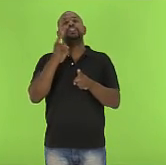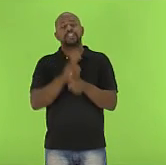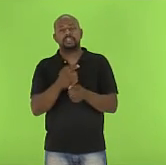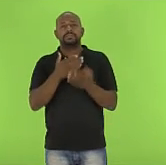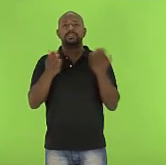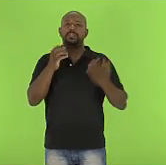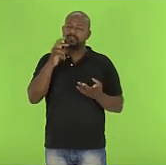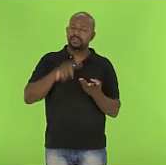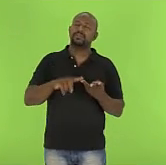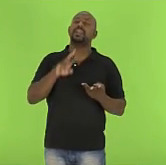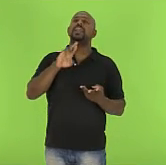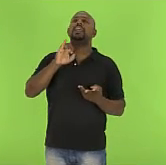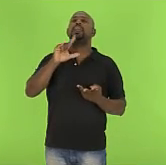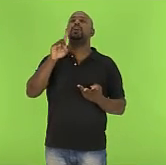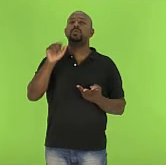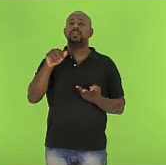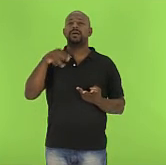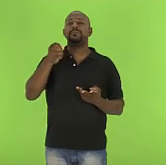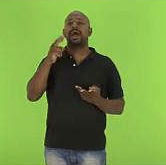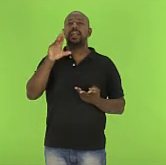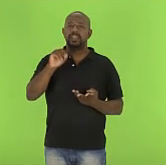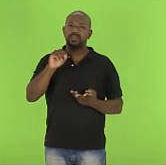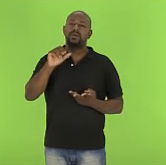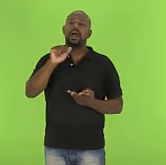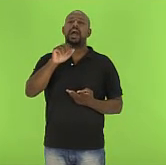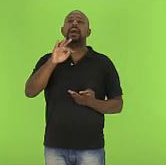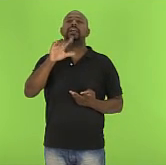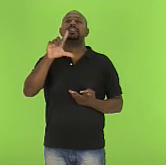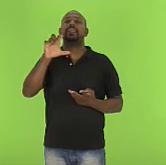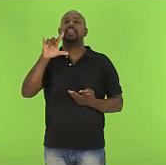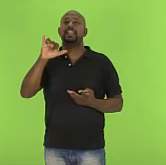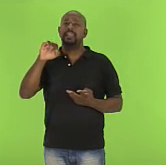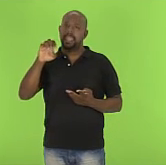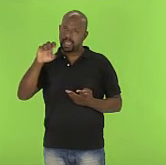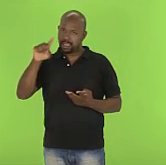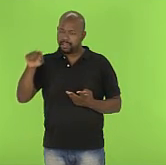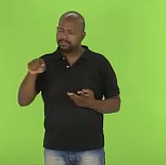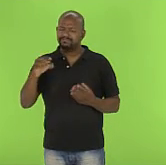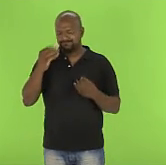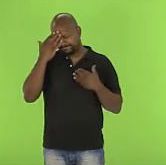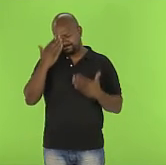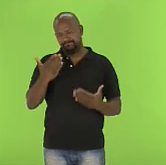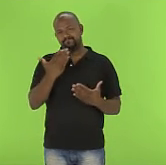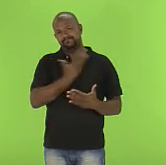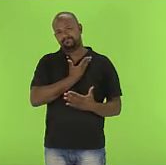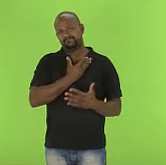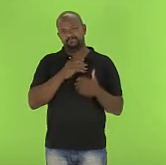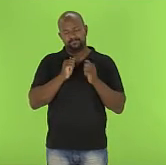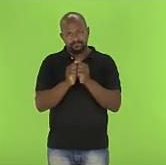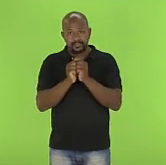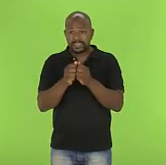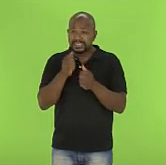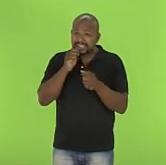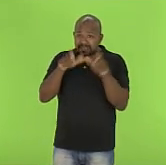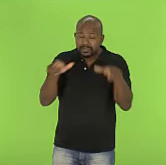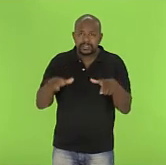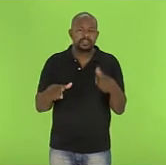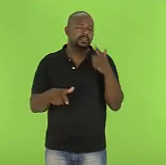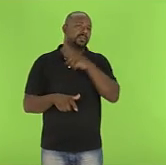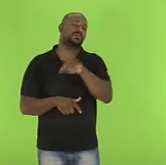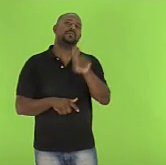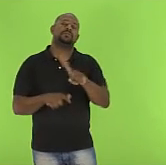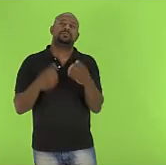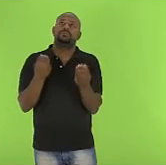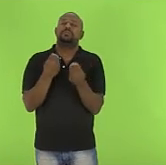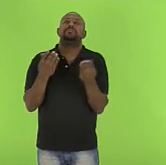Perdidos Acervo e Hilda Marinho Atelier. Muito obrigado. Muito obrigado pela parceria. Sem vocês